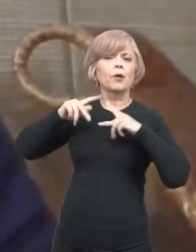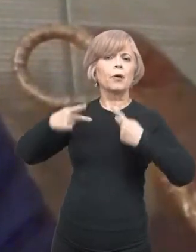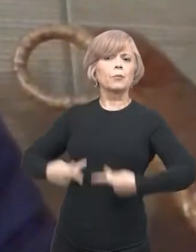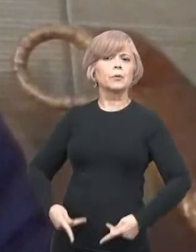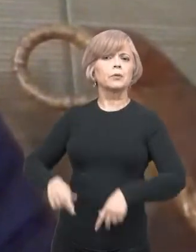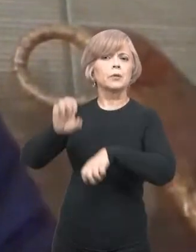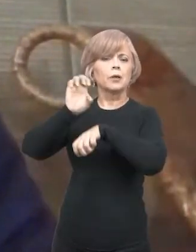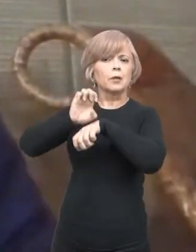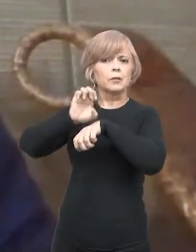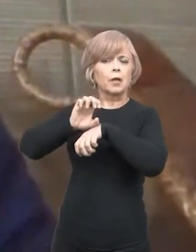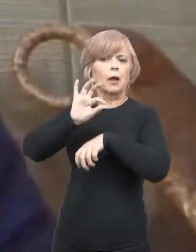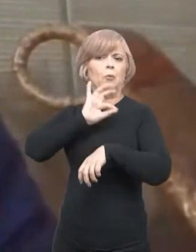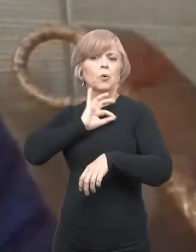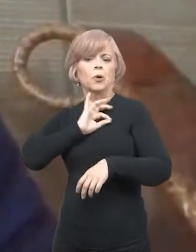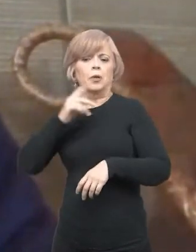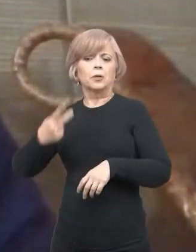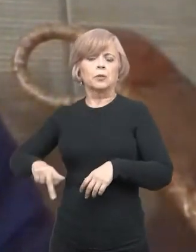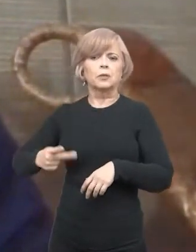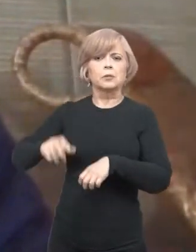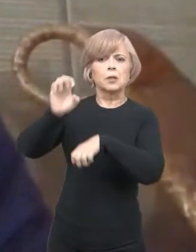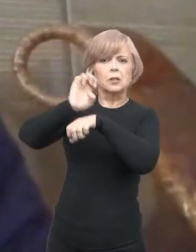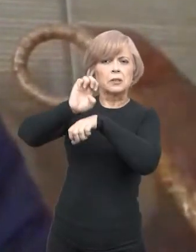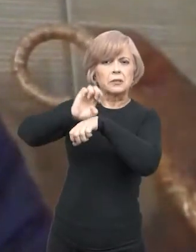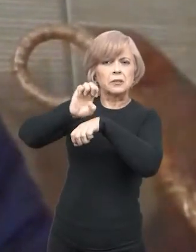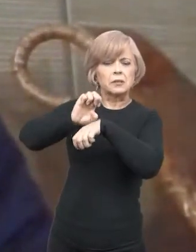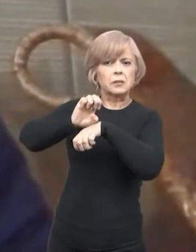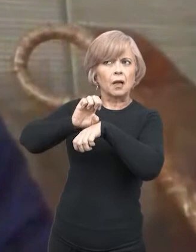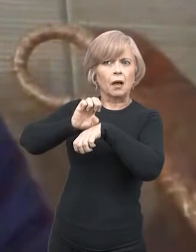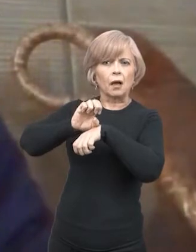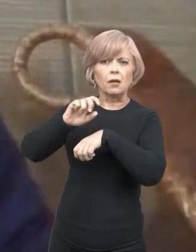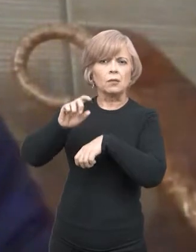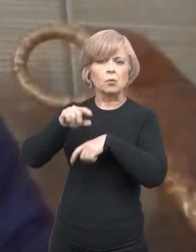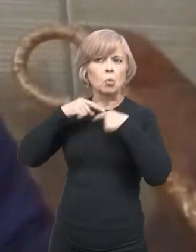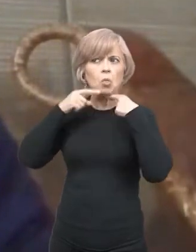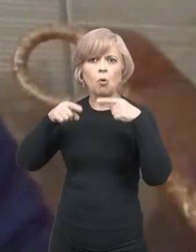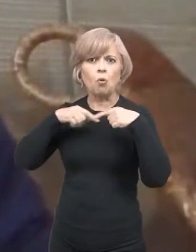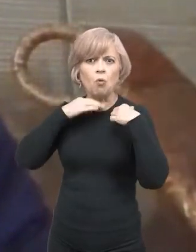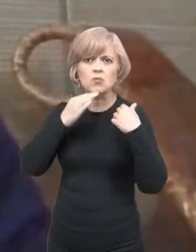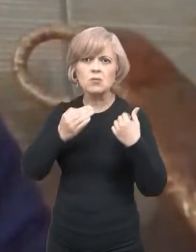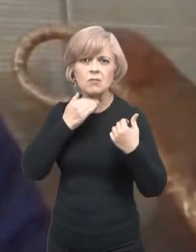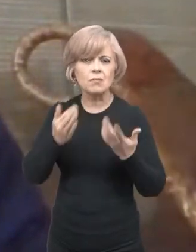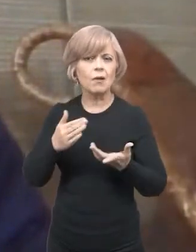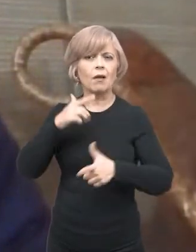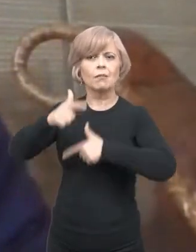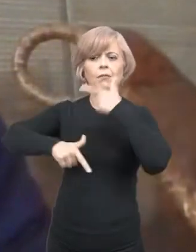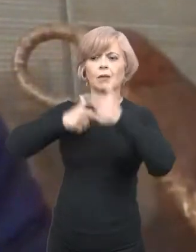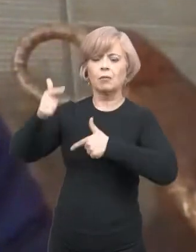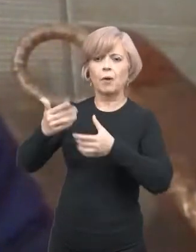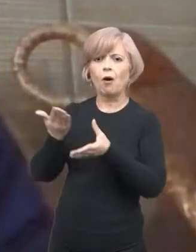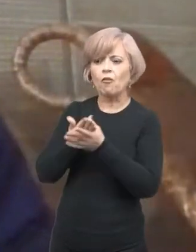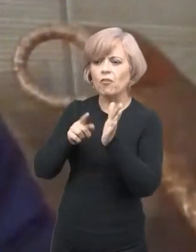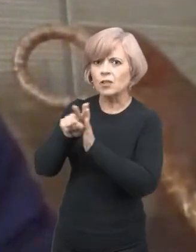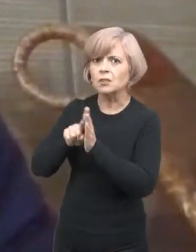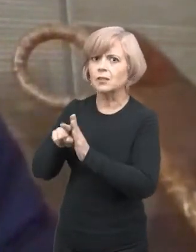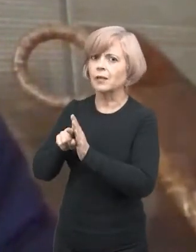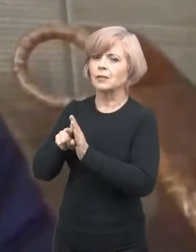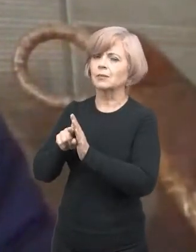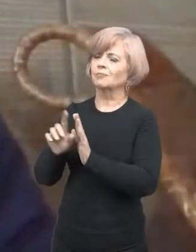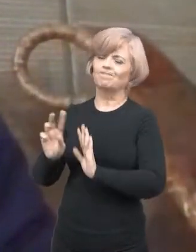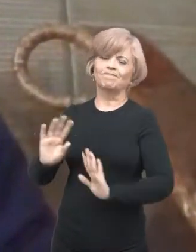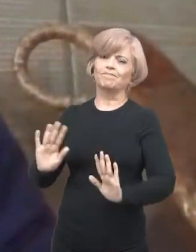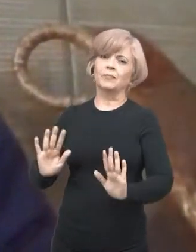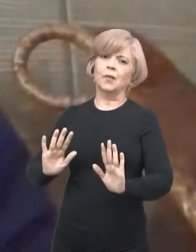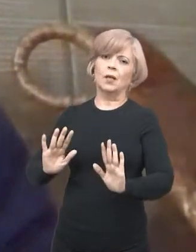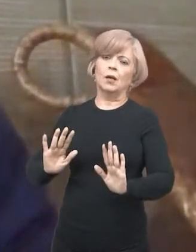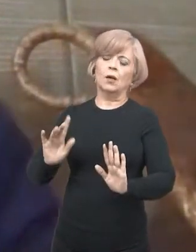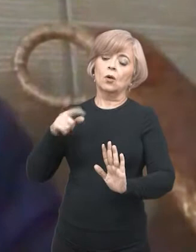total impossibilidade do Estado da Federação em promover a investigação daquela questão.